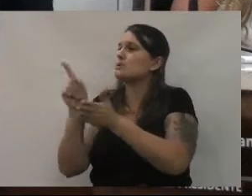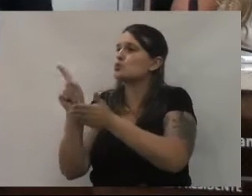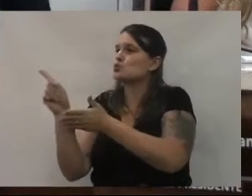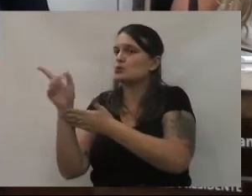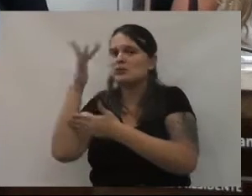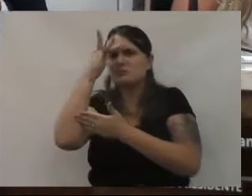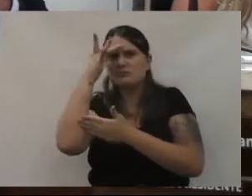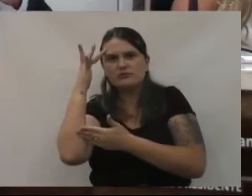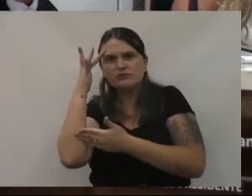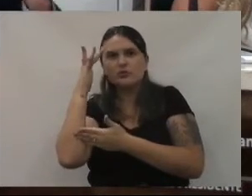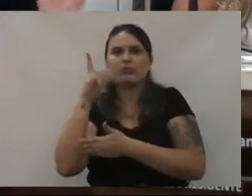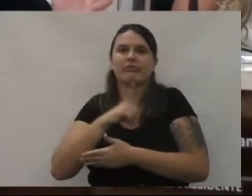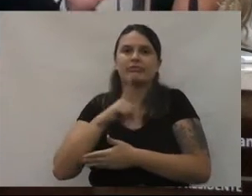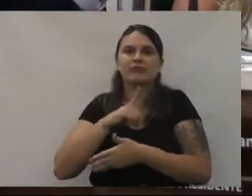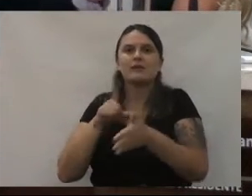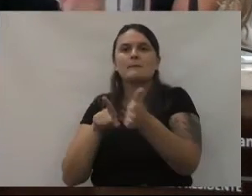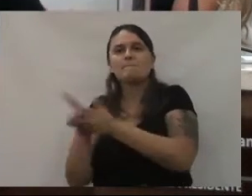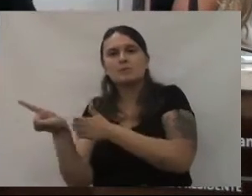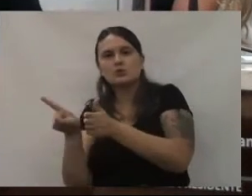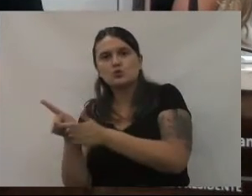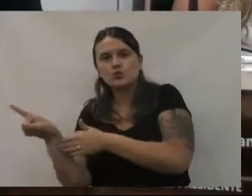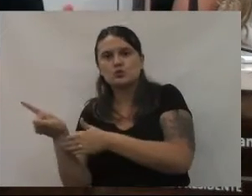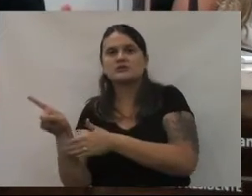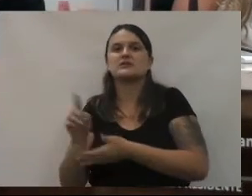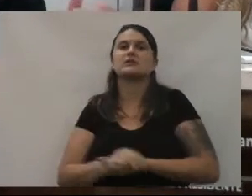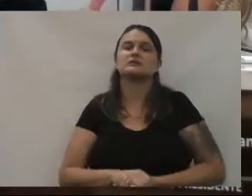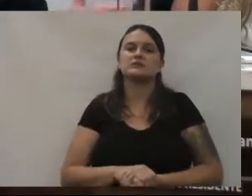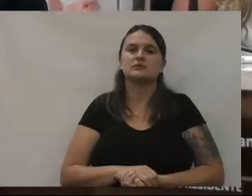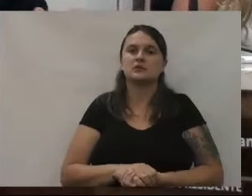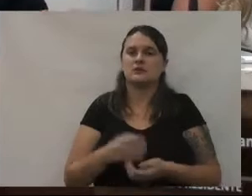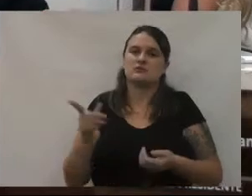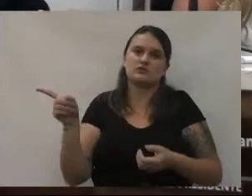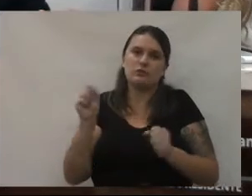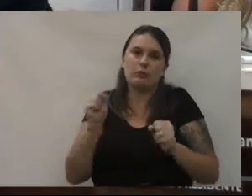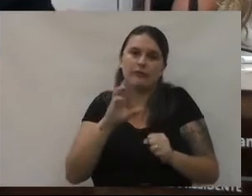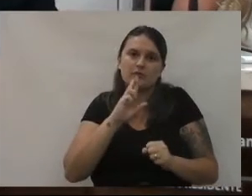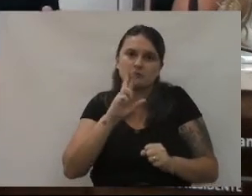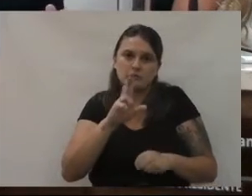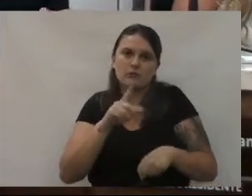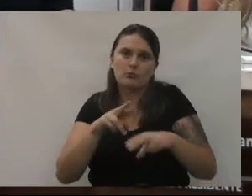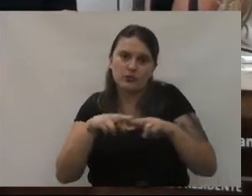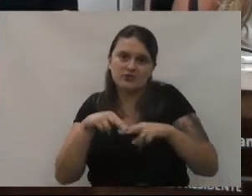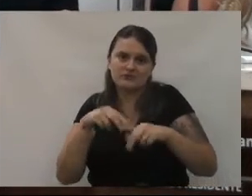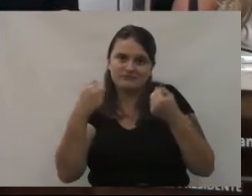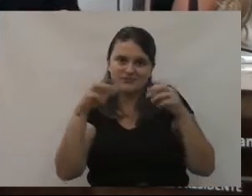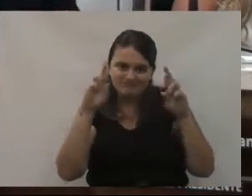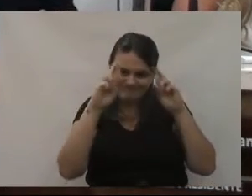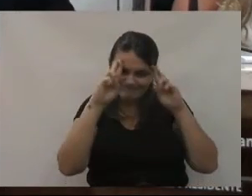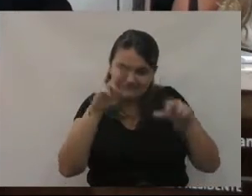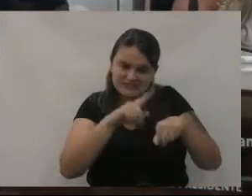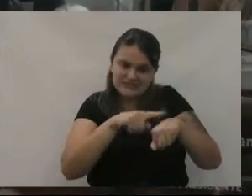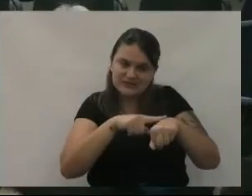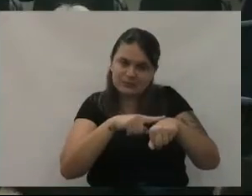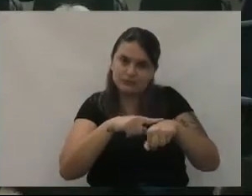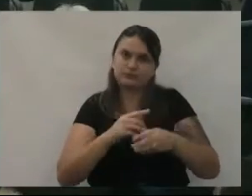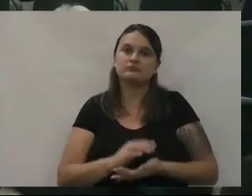dos senhores vereadores tiver alguma pergunta a direcionar, referente ao tema.